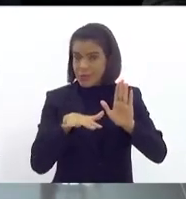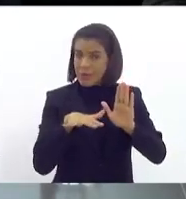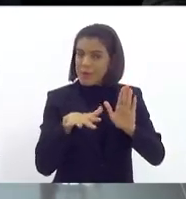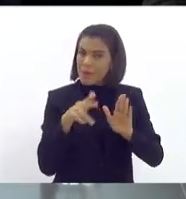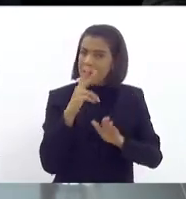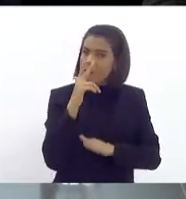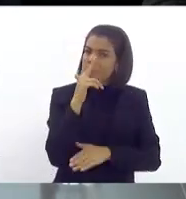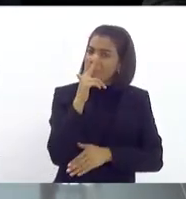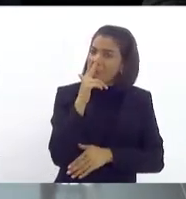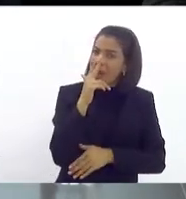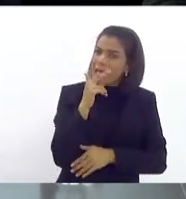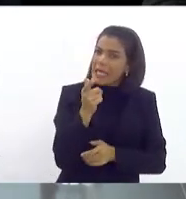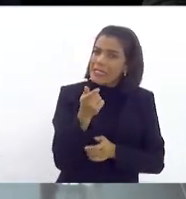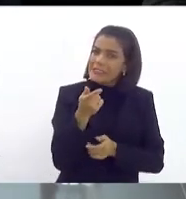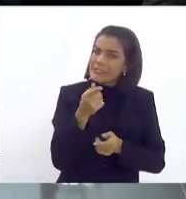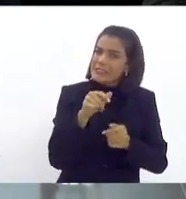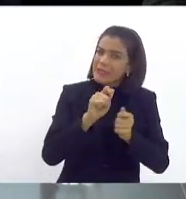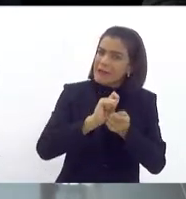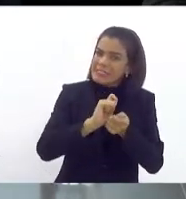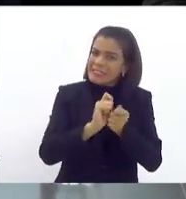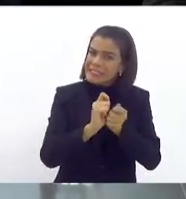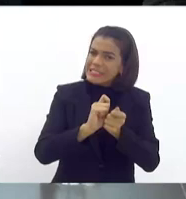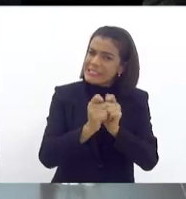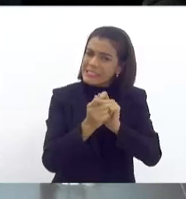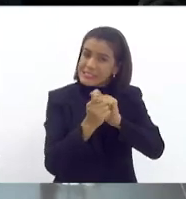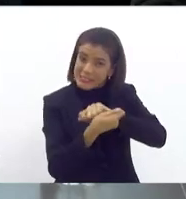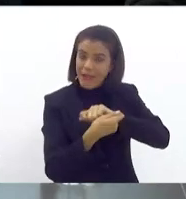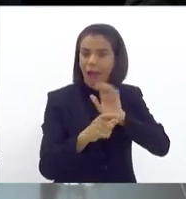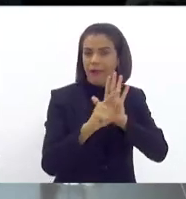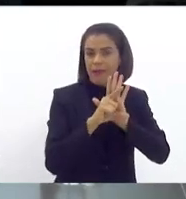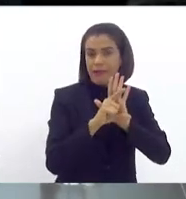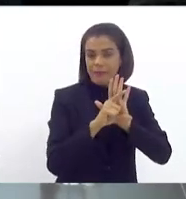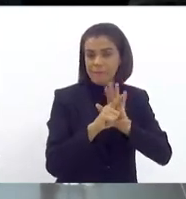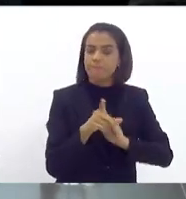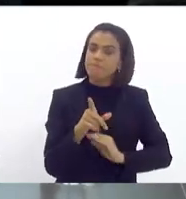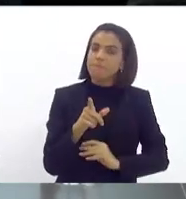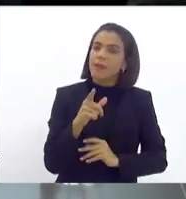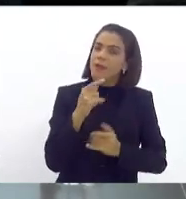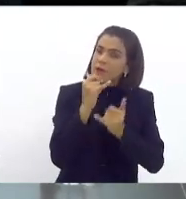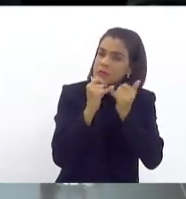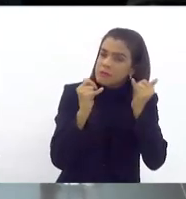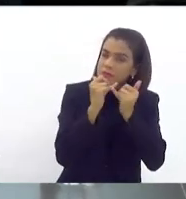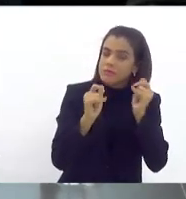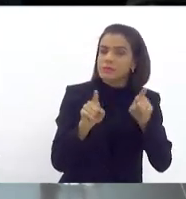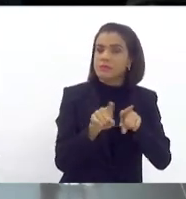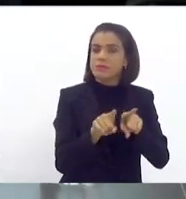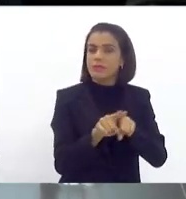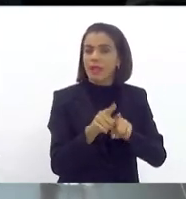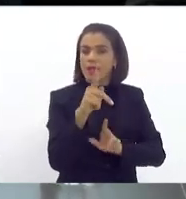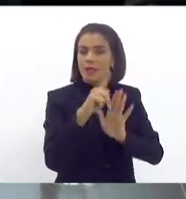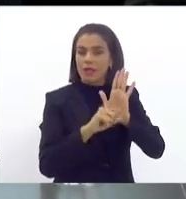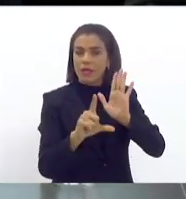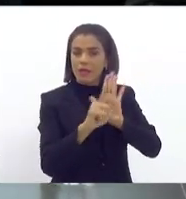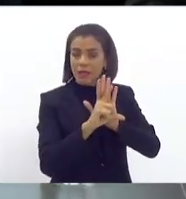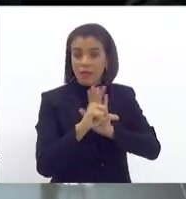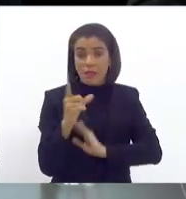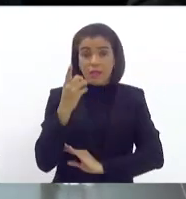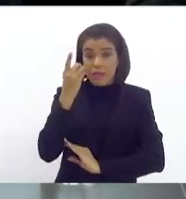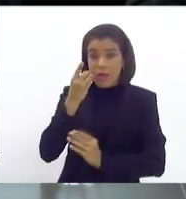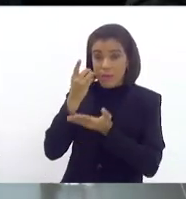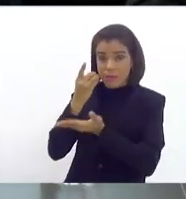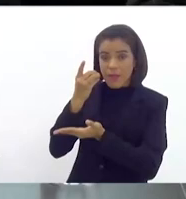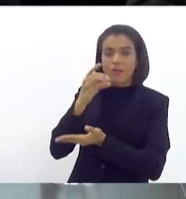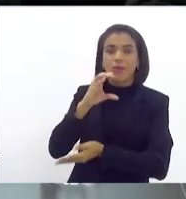estivesse regulamentando a lei geral. O fato similar ocorre com o projeto do Carlinho do